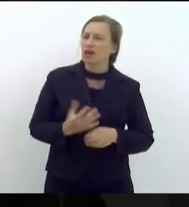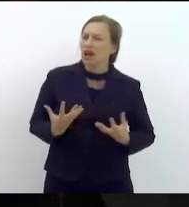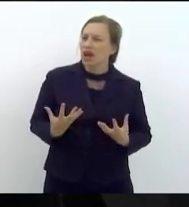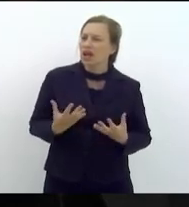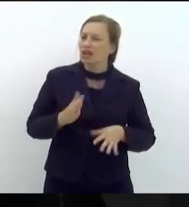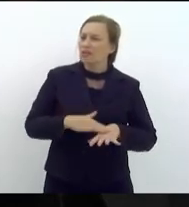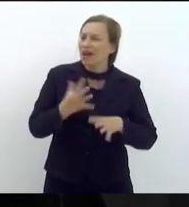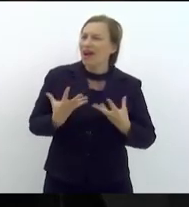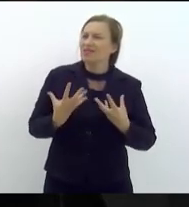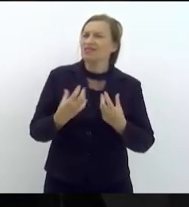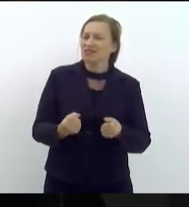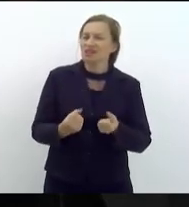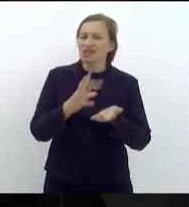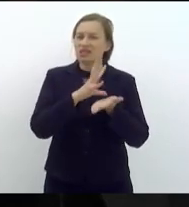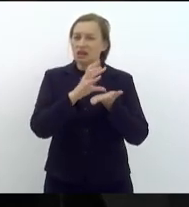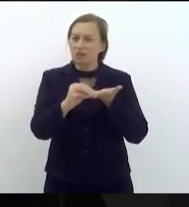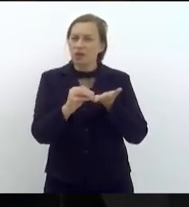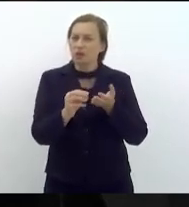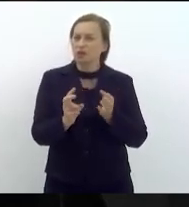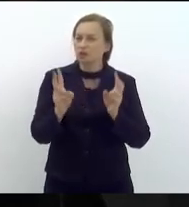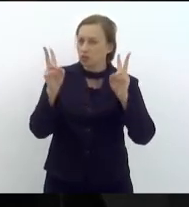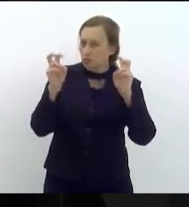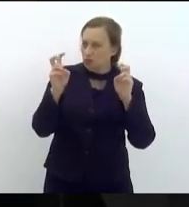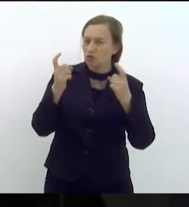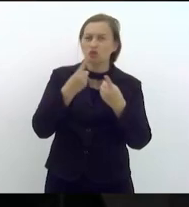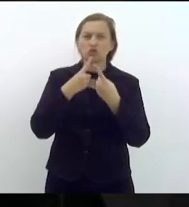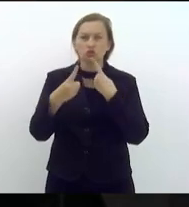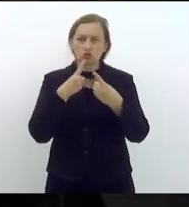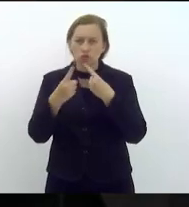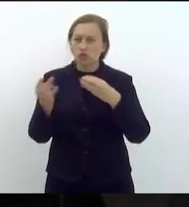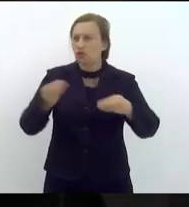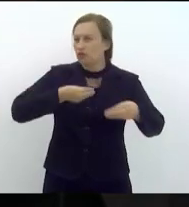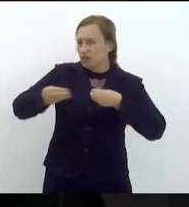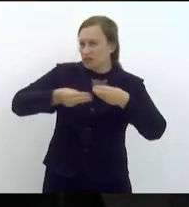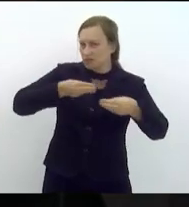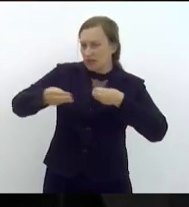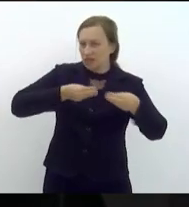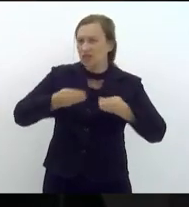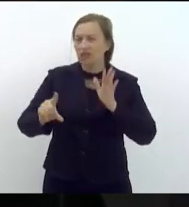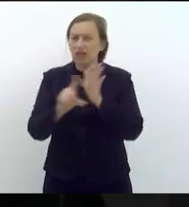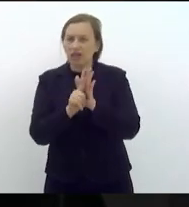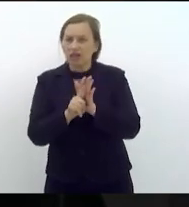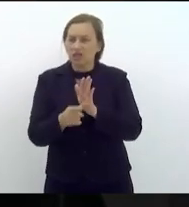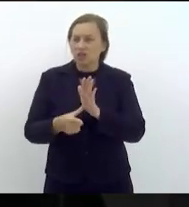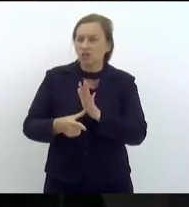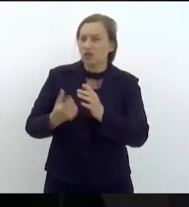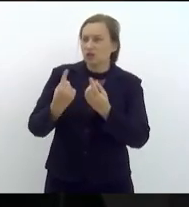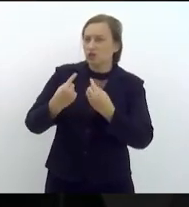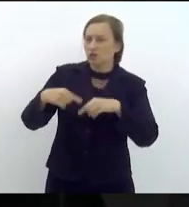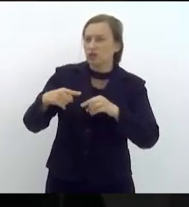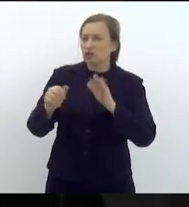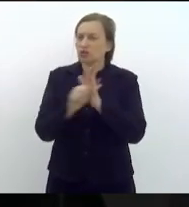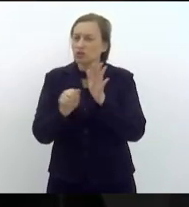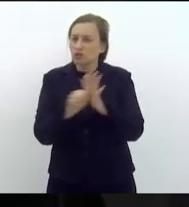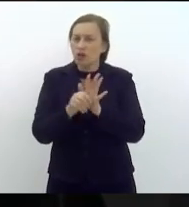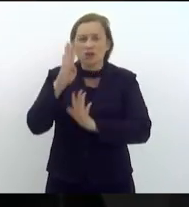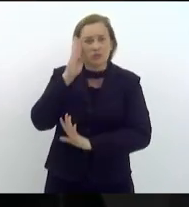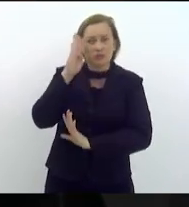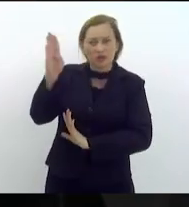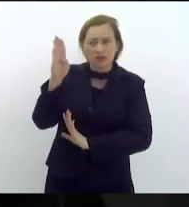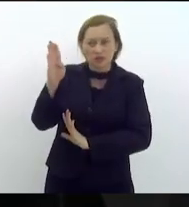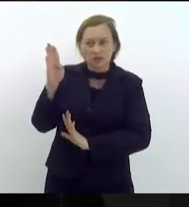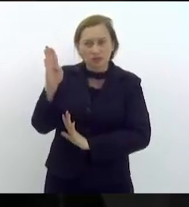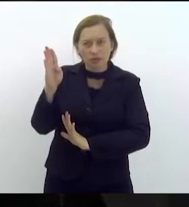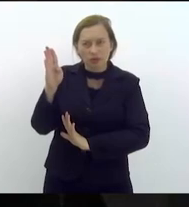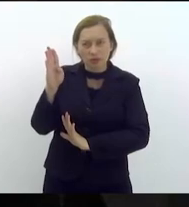a pauta da questão até da discussão da flexibilização da Lei das leis antidrogas mas principalmente no que diz respeito